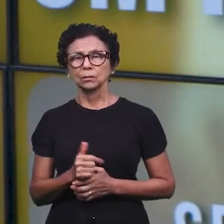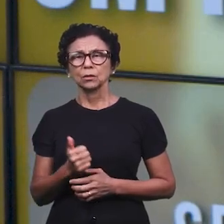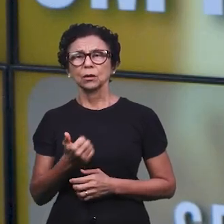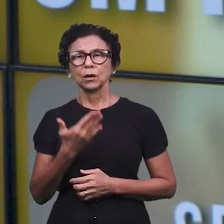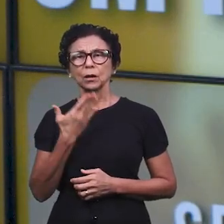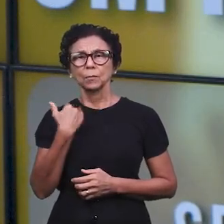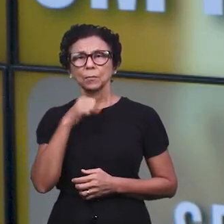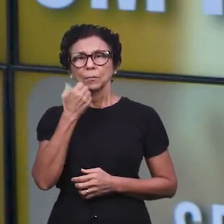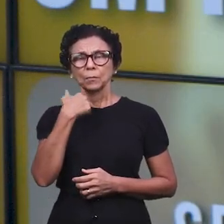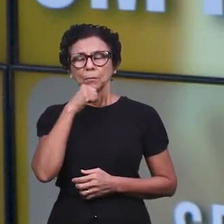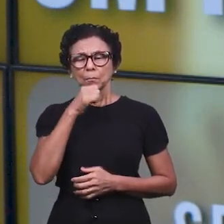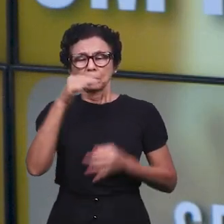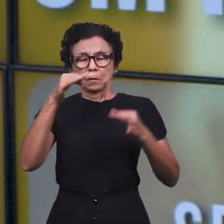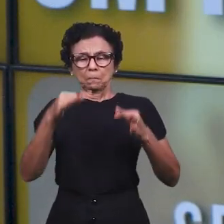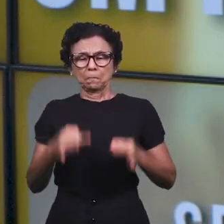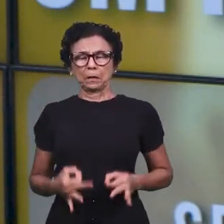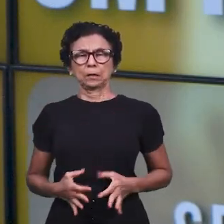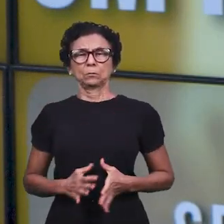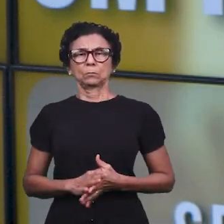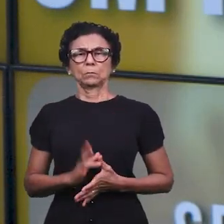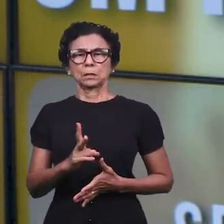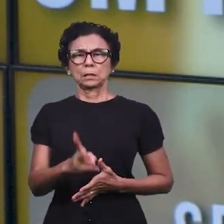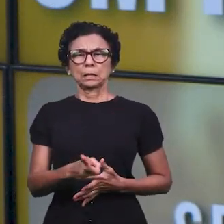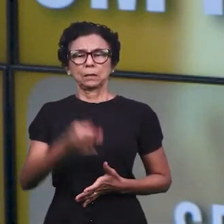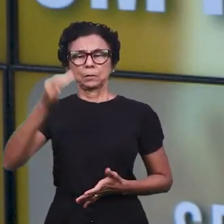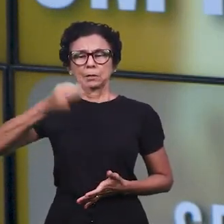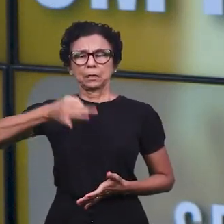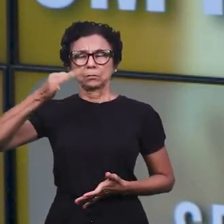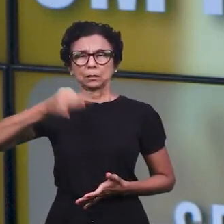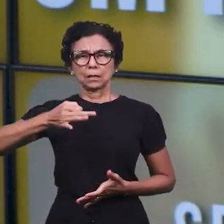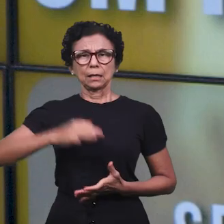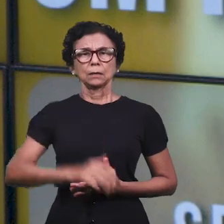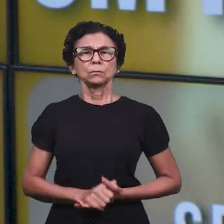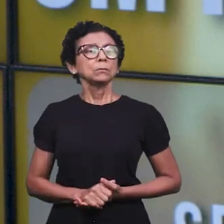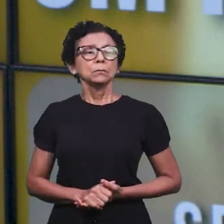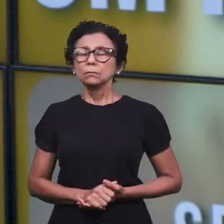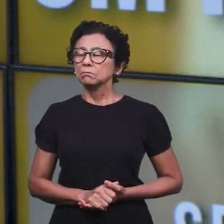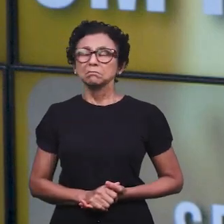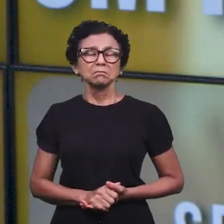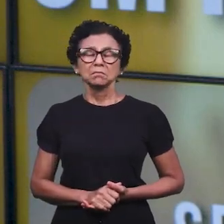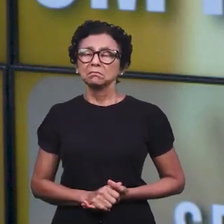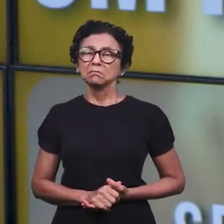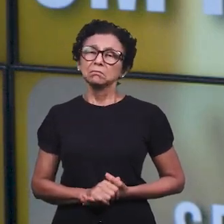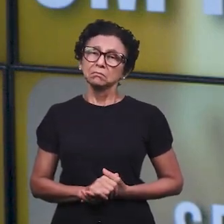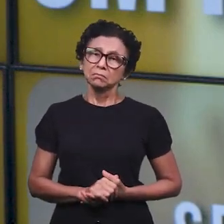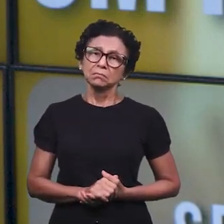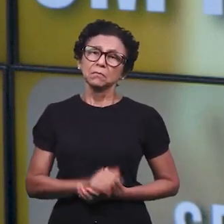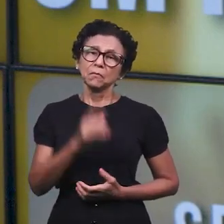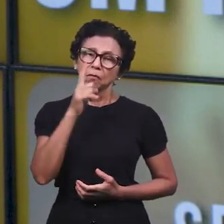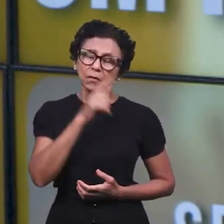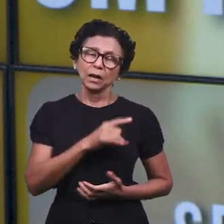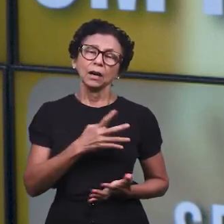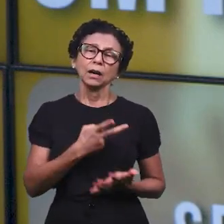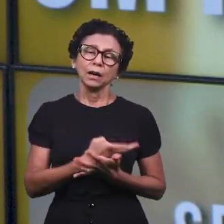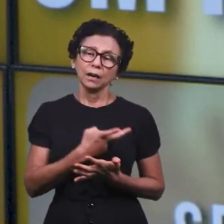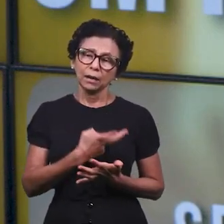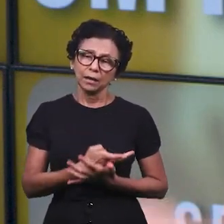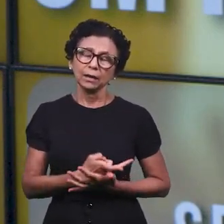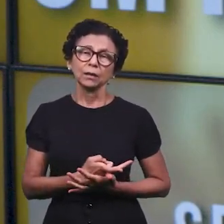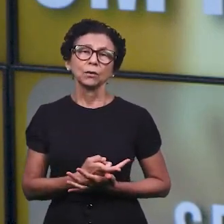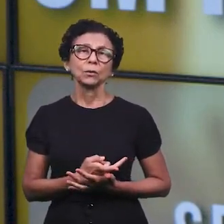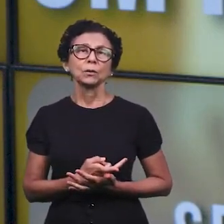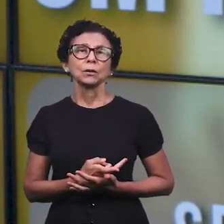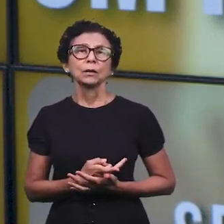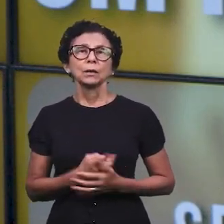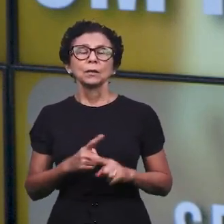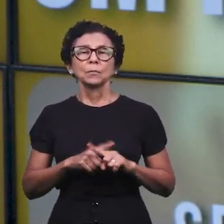pais. Não temos a verdade, não somos donos da verdade. Os erros acontecem, mas a palavra